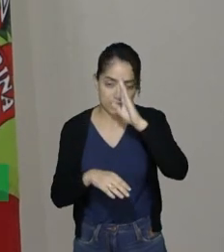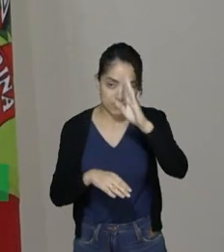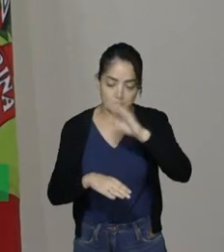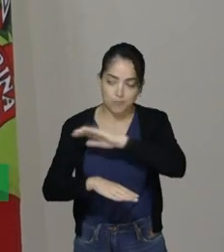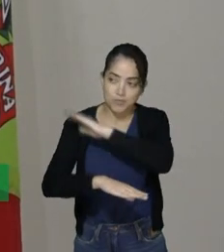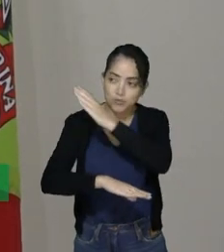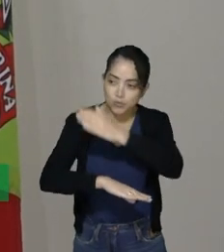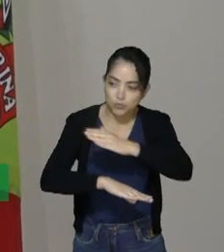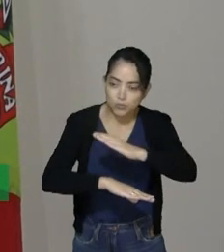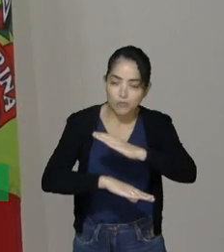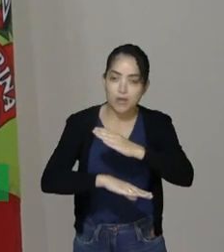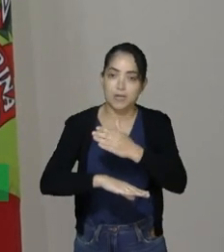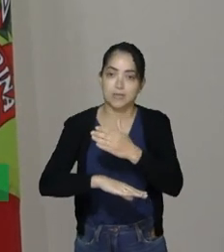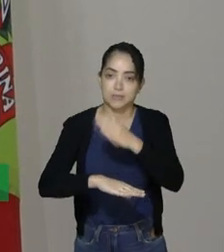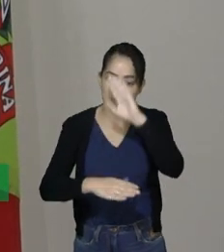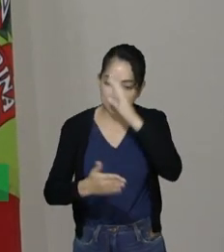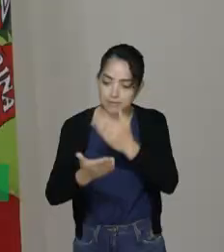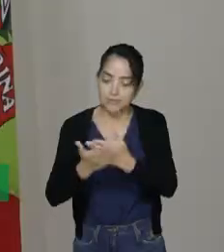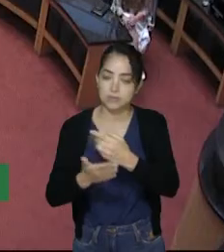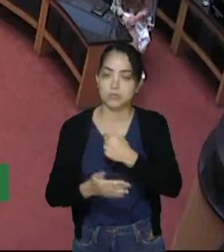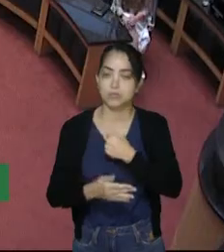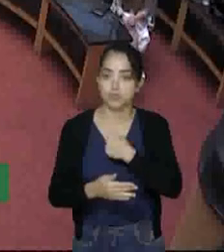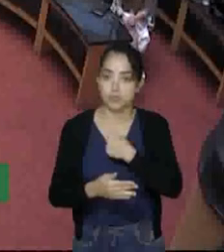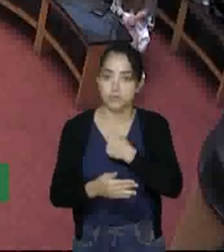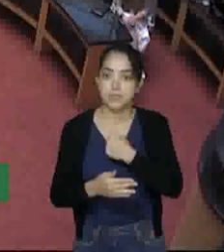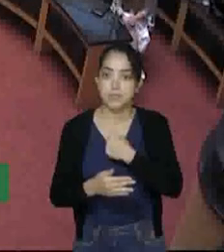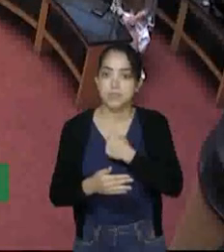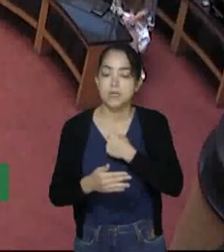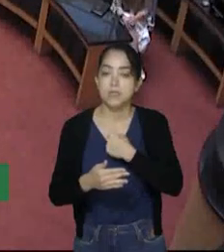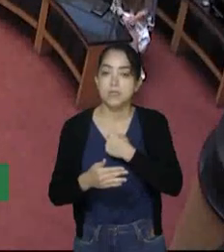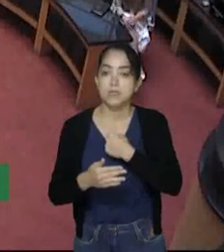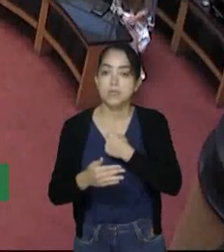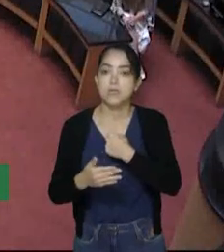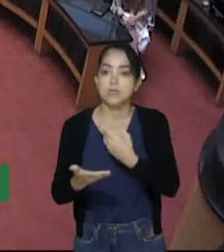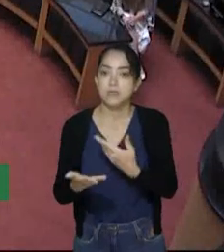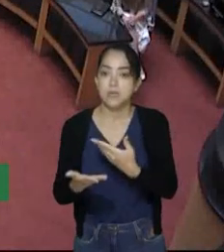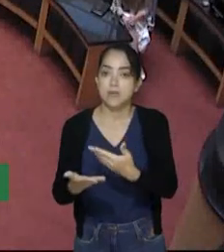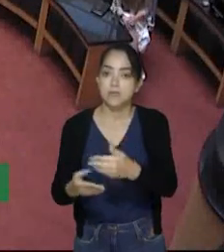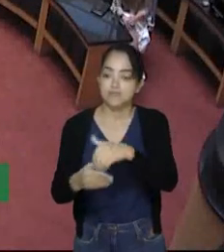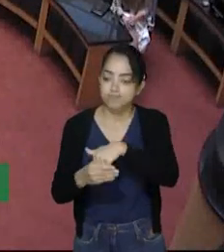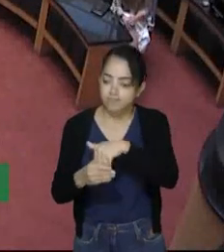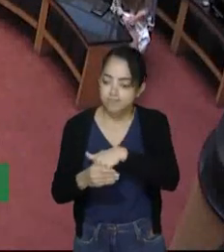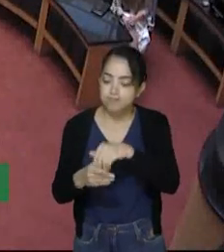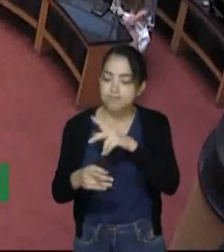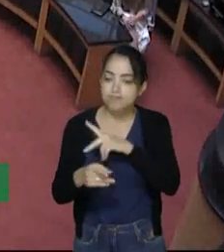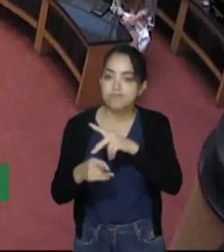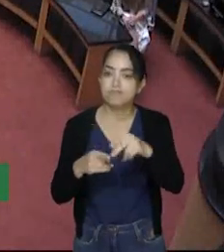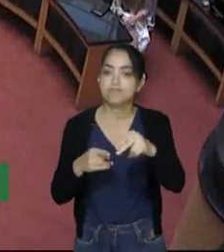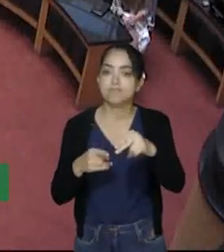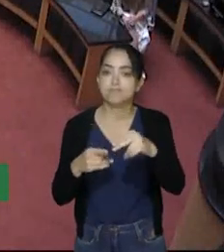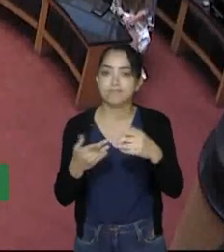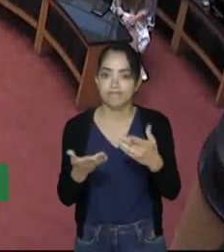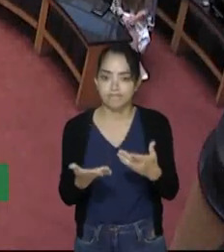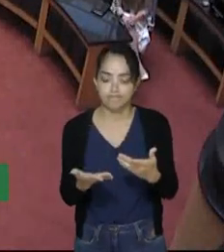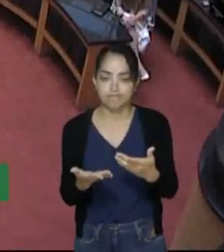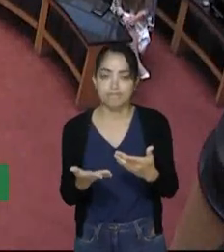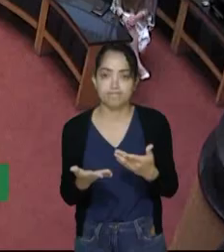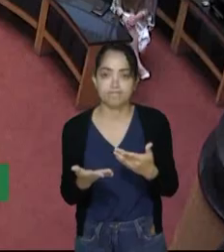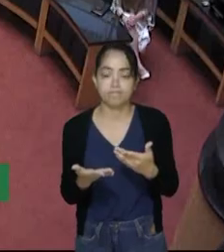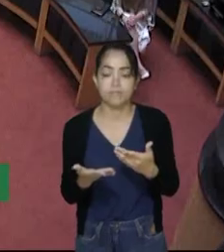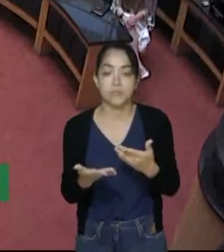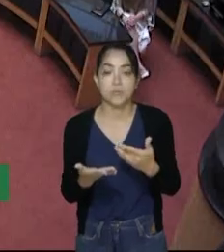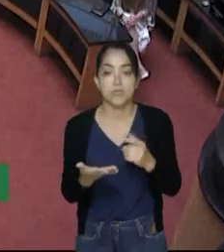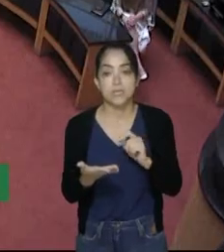deputado Gerry, que acreditou em mim, que me deu essas eleições, sempre com grandes votações, e